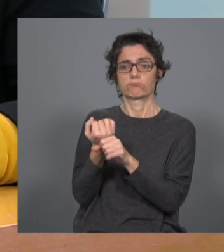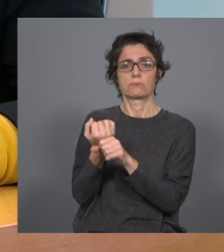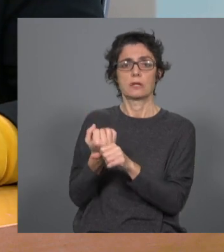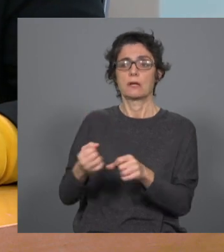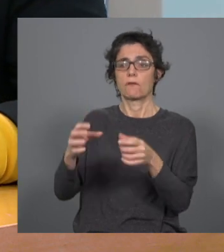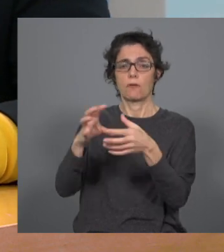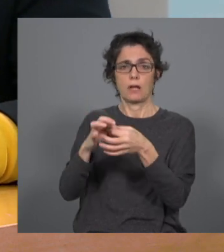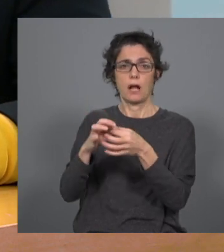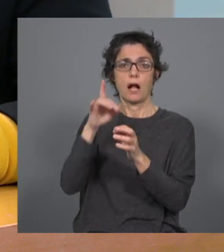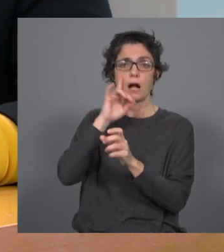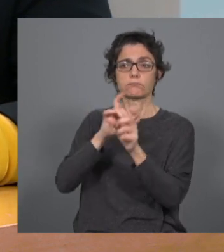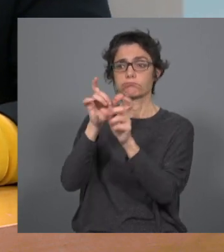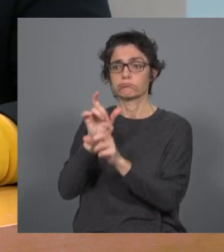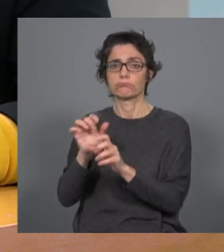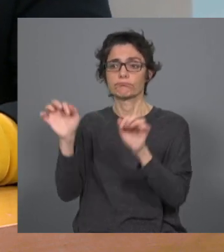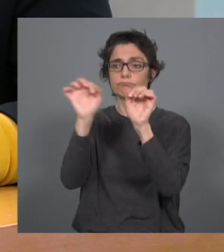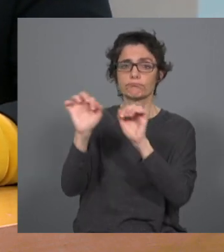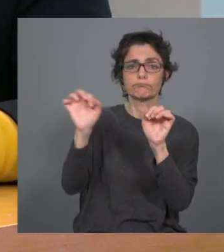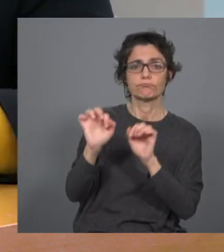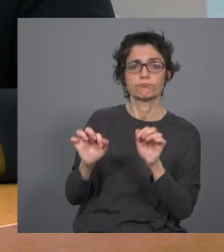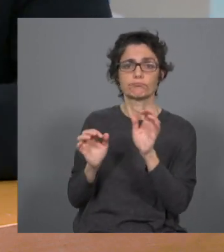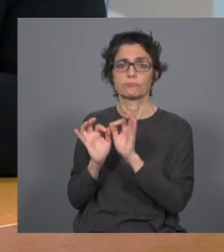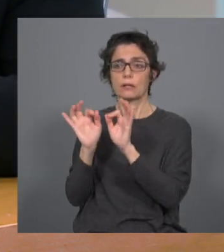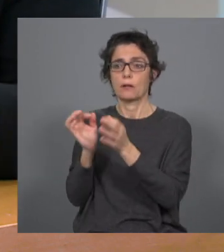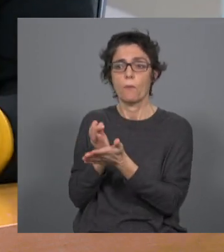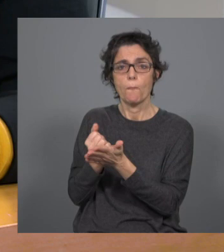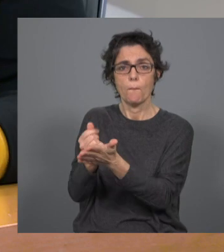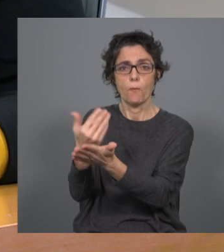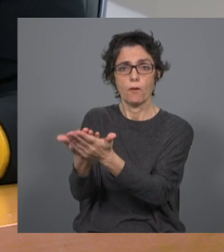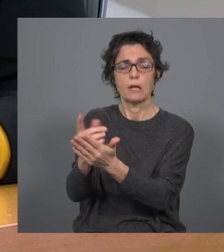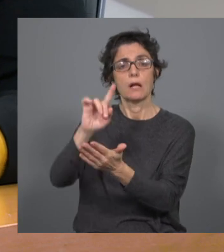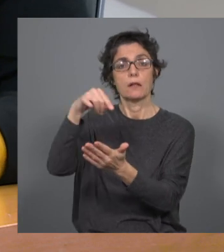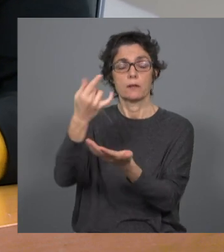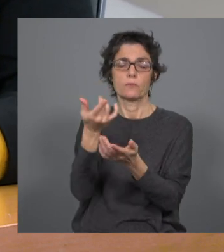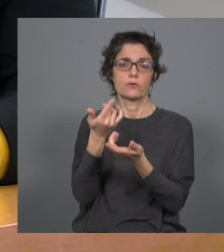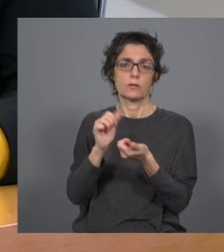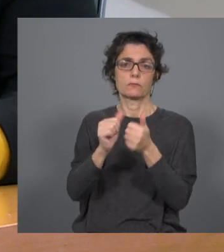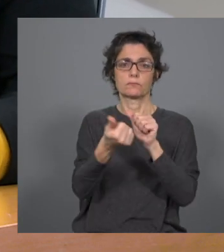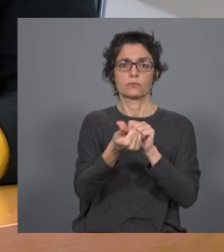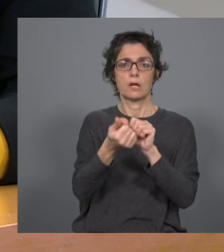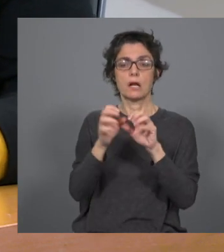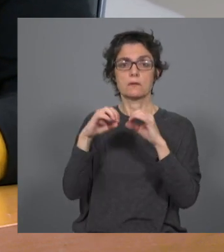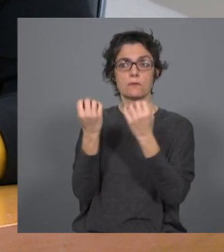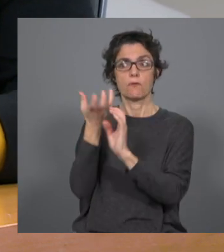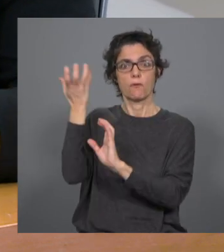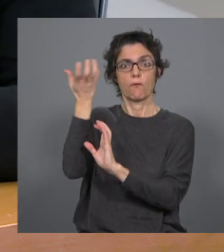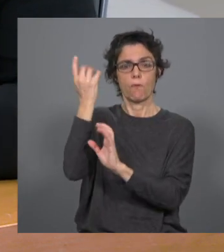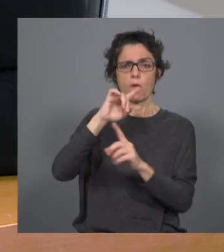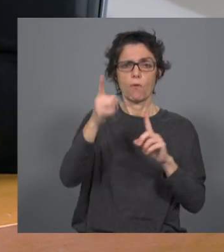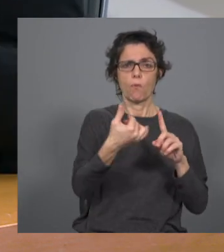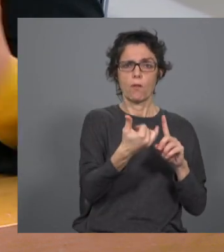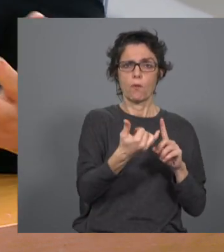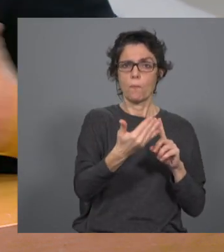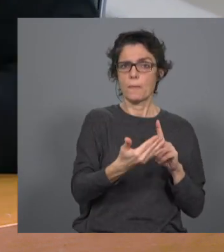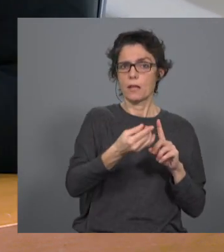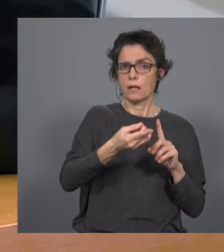Milhares de raparigas passaram por esta obra, mas depois, dadas as mudanças socioculturais, em 85